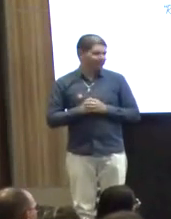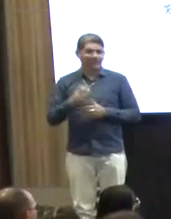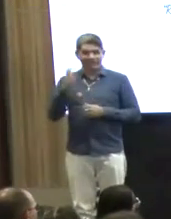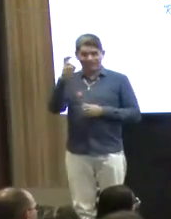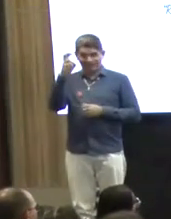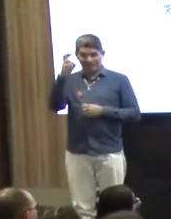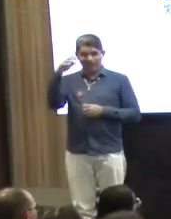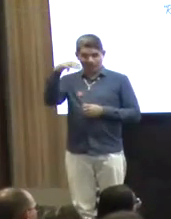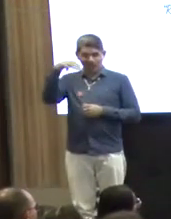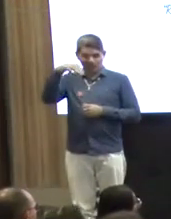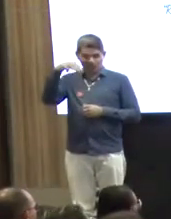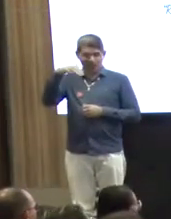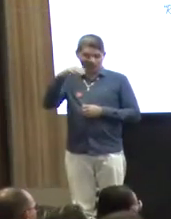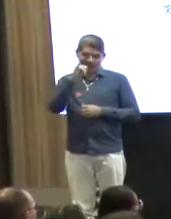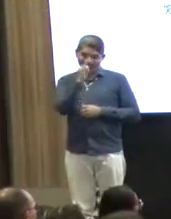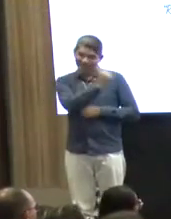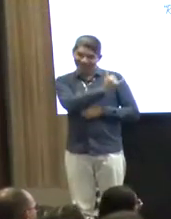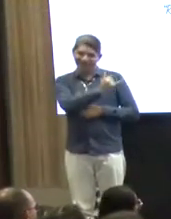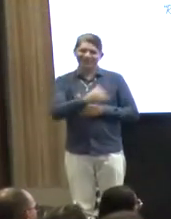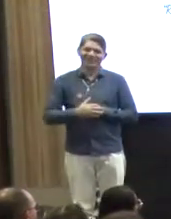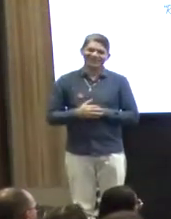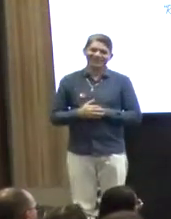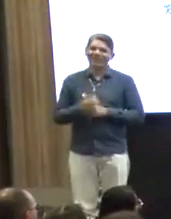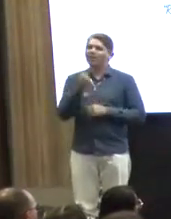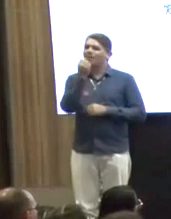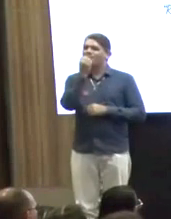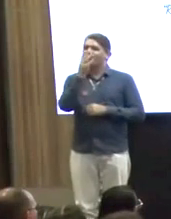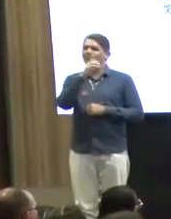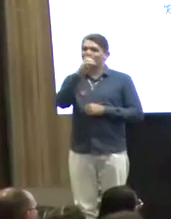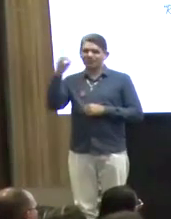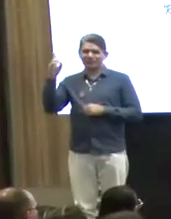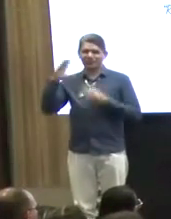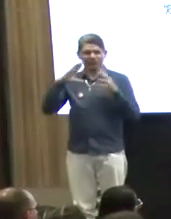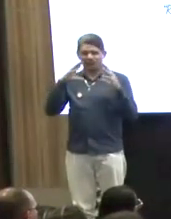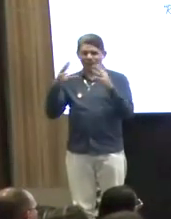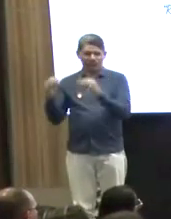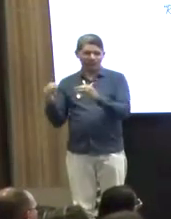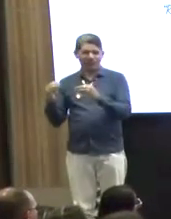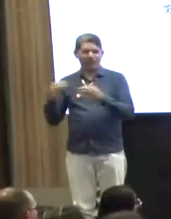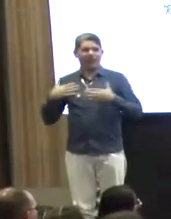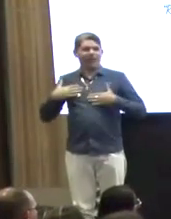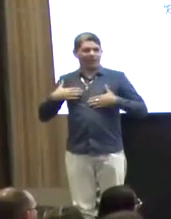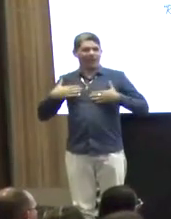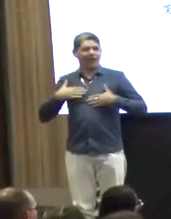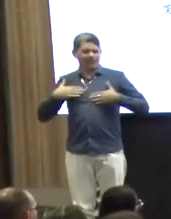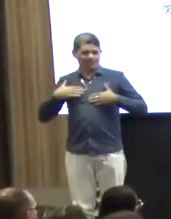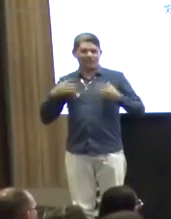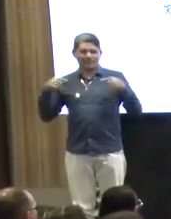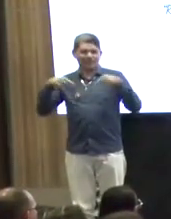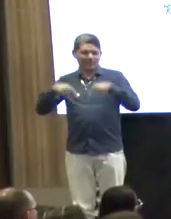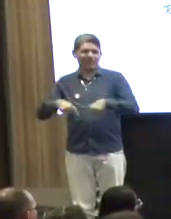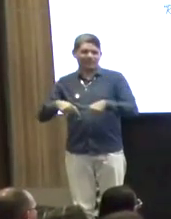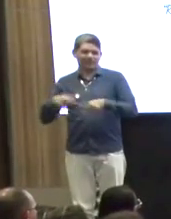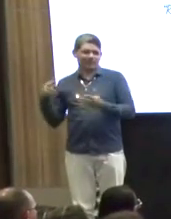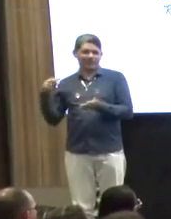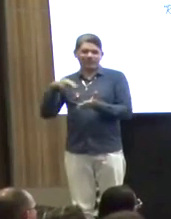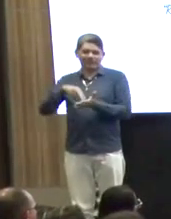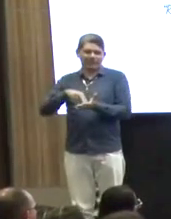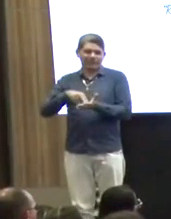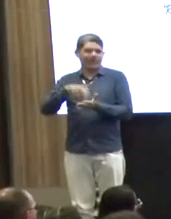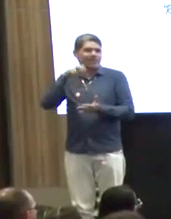Pensa. Bom dia a todas as pessoas. Eu queria dizer da minha alegria, do privilégio, né, de estar aqui em Natal mais